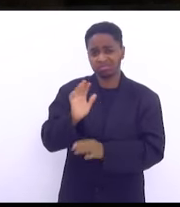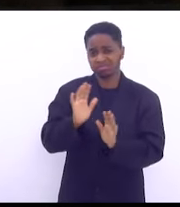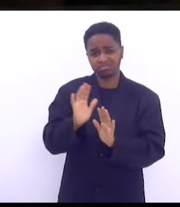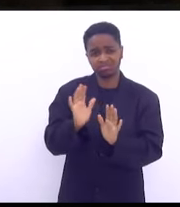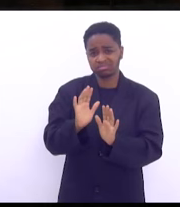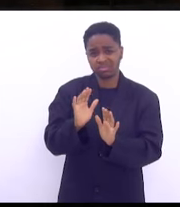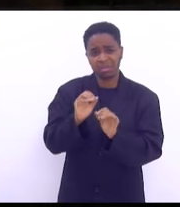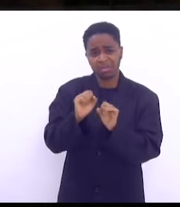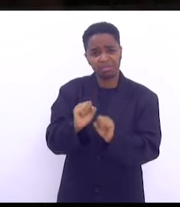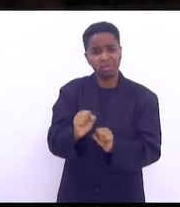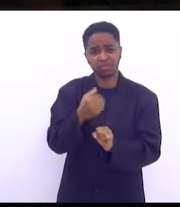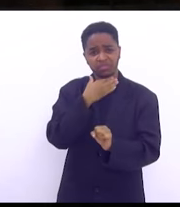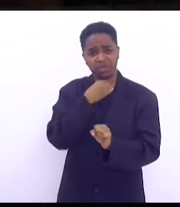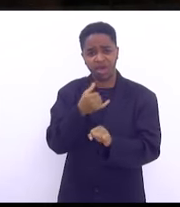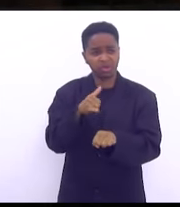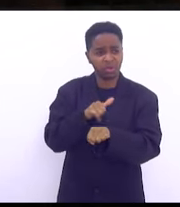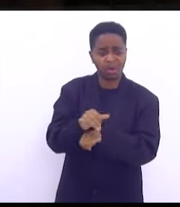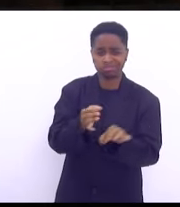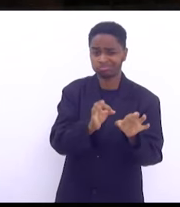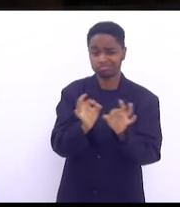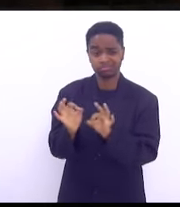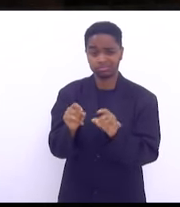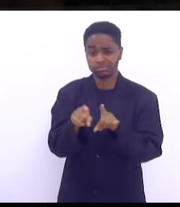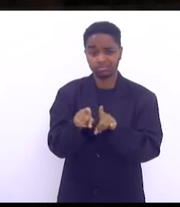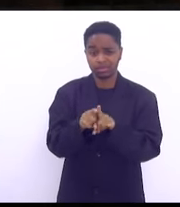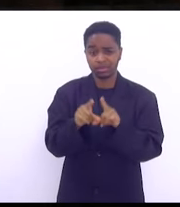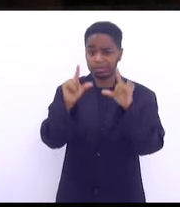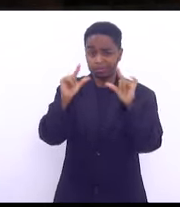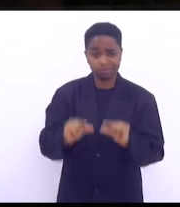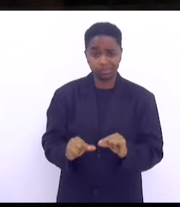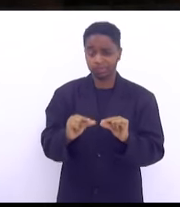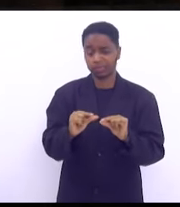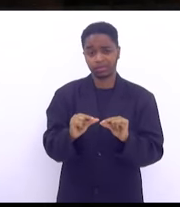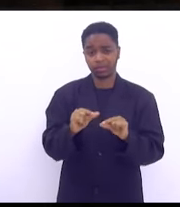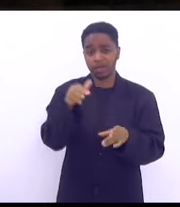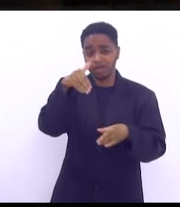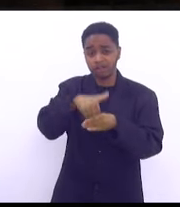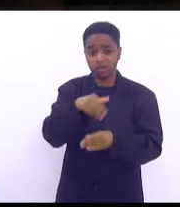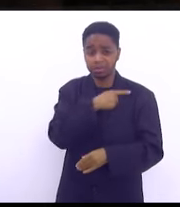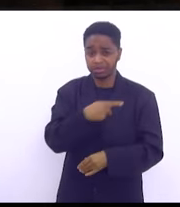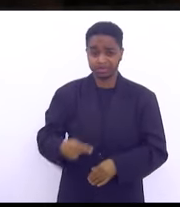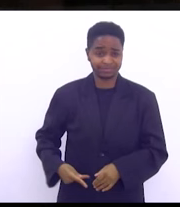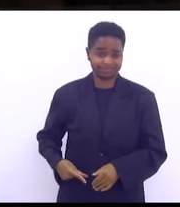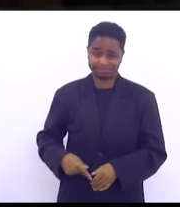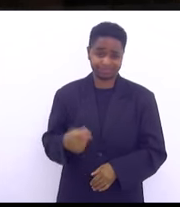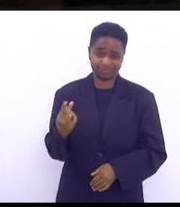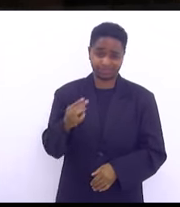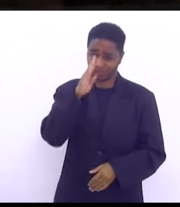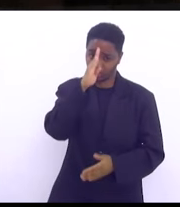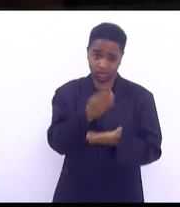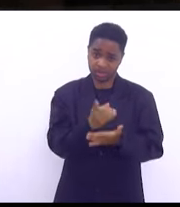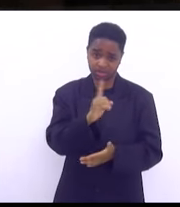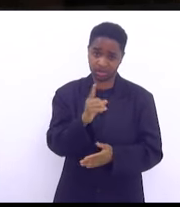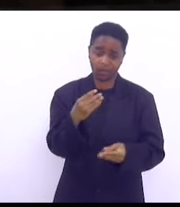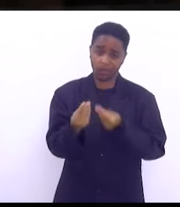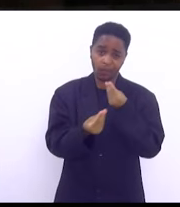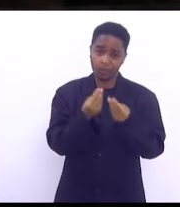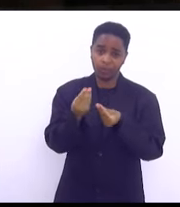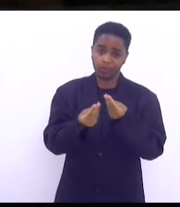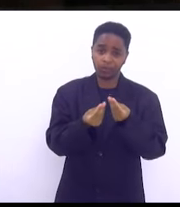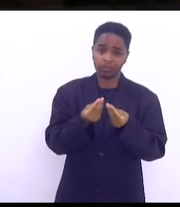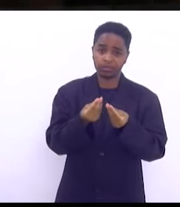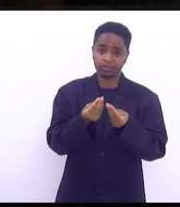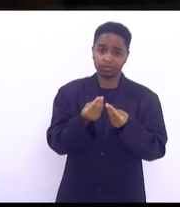haver fraude, muito menos em eleição presidencial. Você viciar urnas